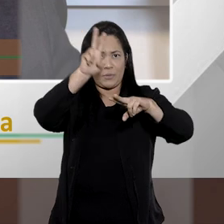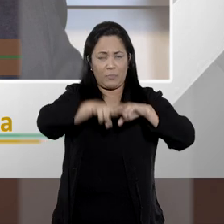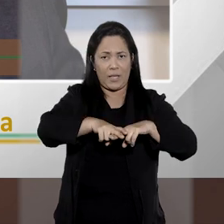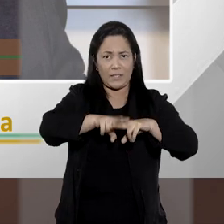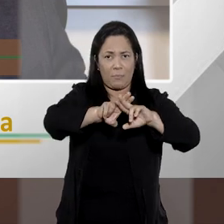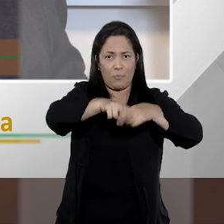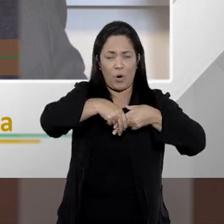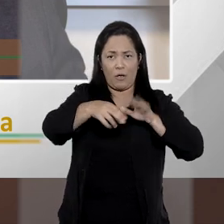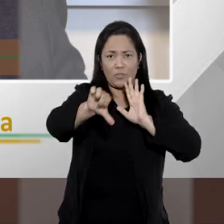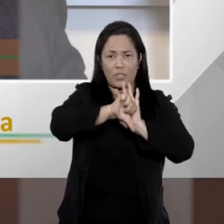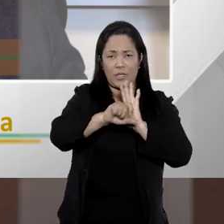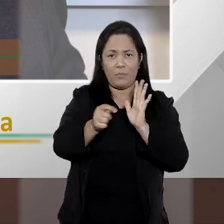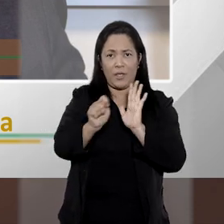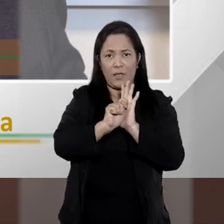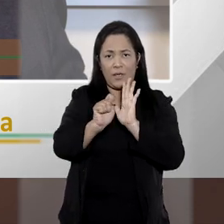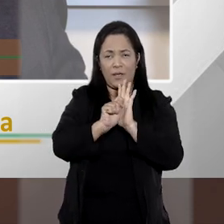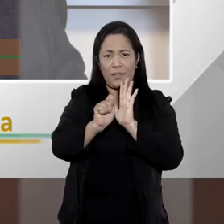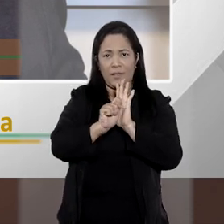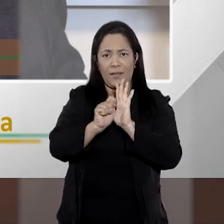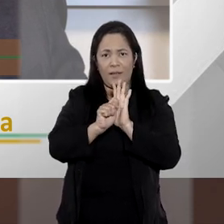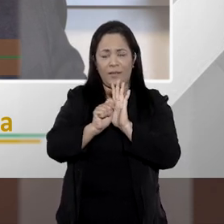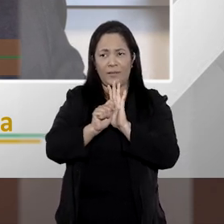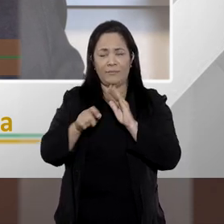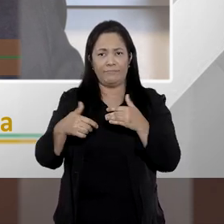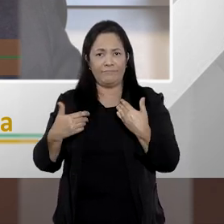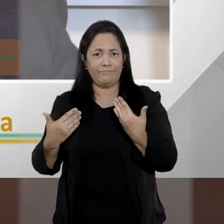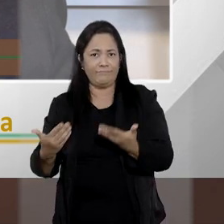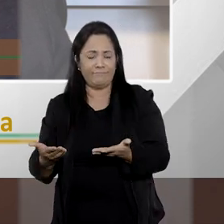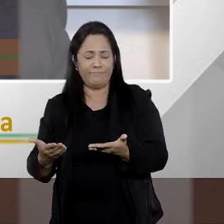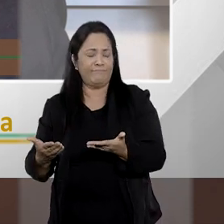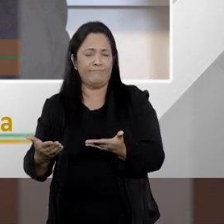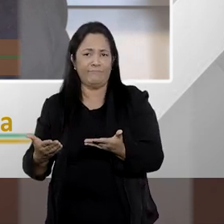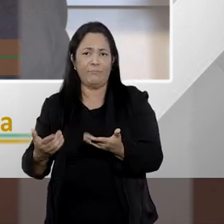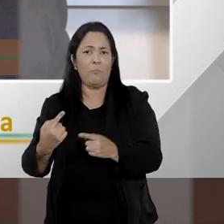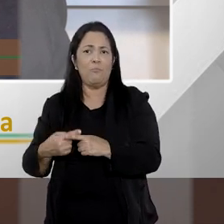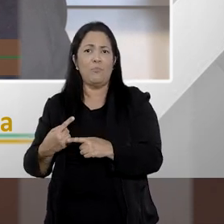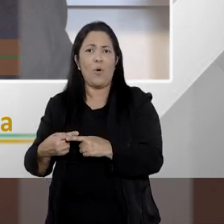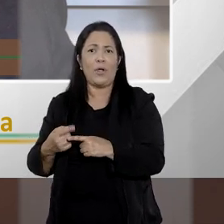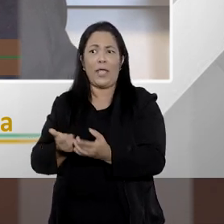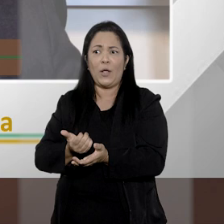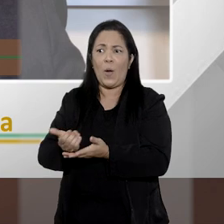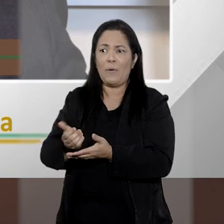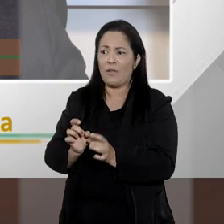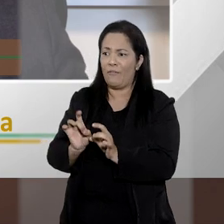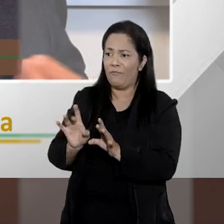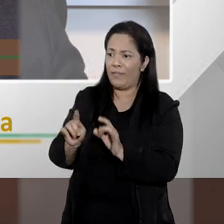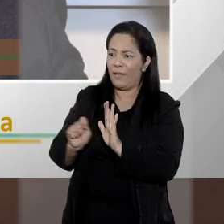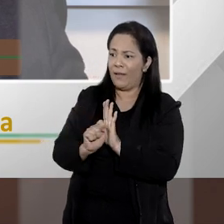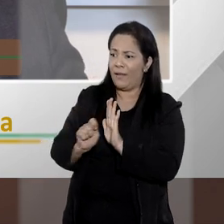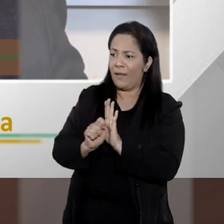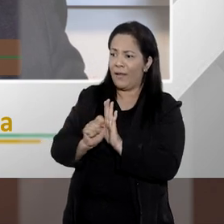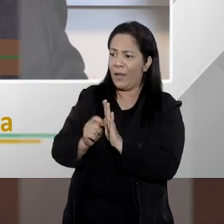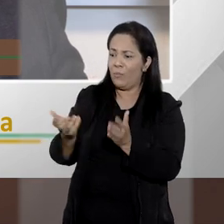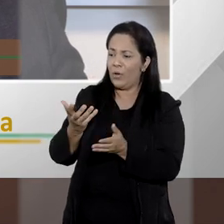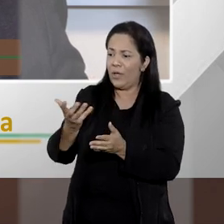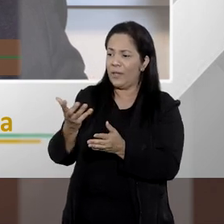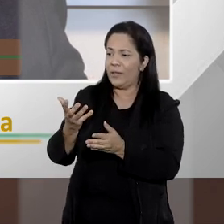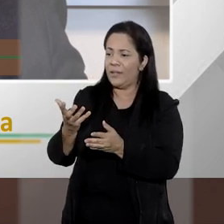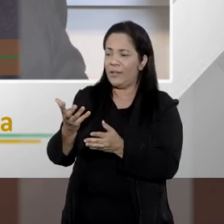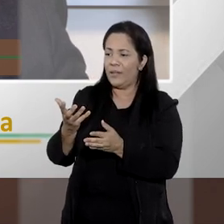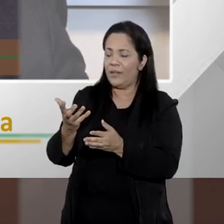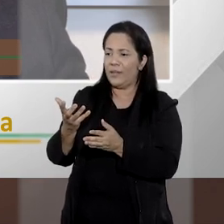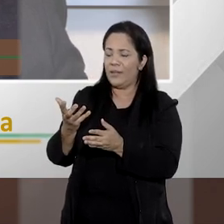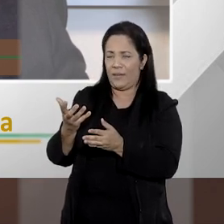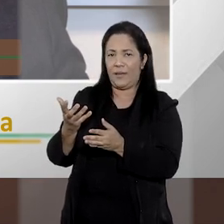de drogas é de gente que exercia atividade econômica precária e que muitas vezes utilizava o tráfico para sustentar o próprio